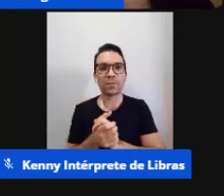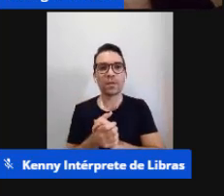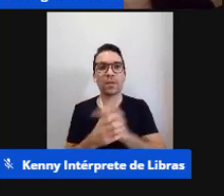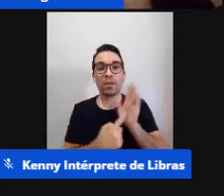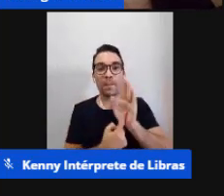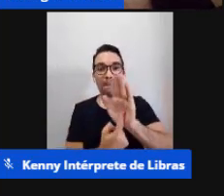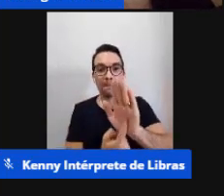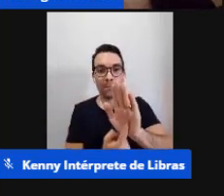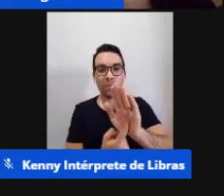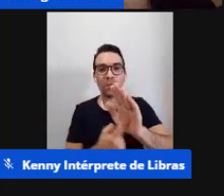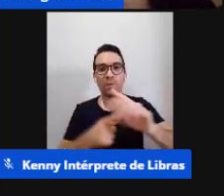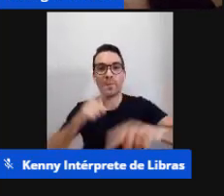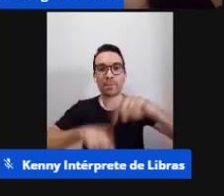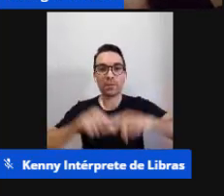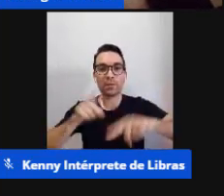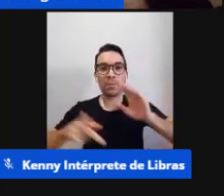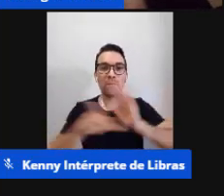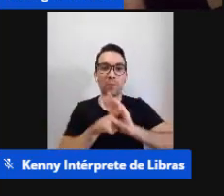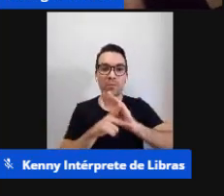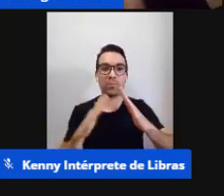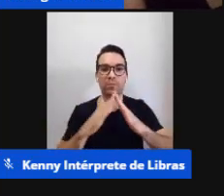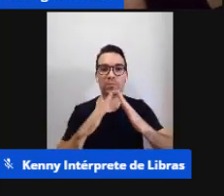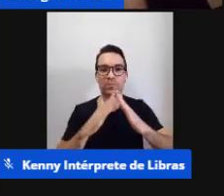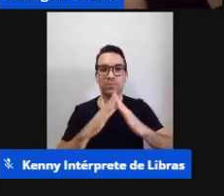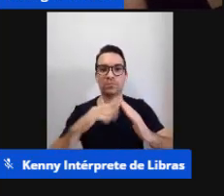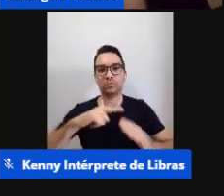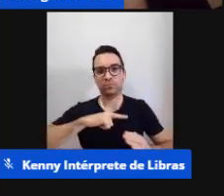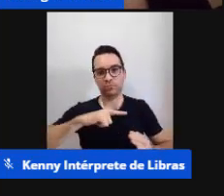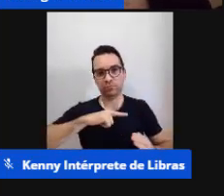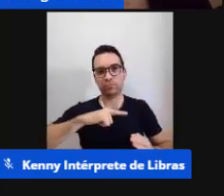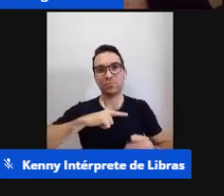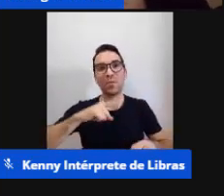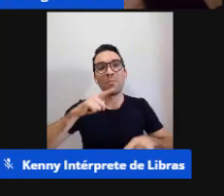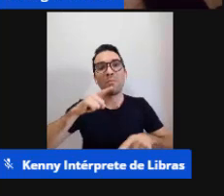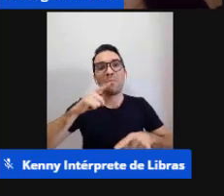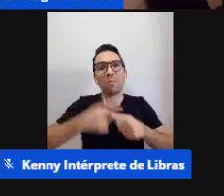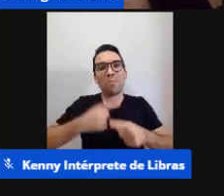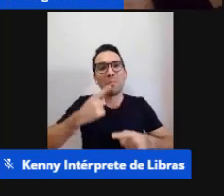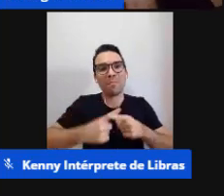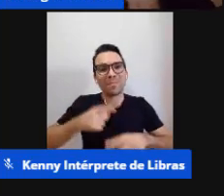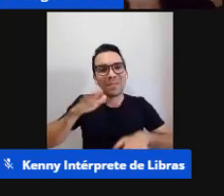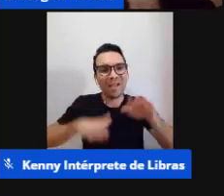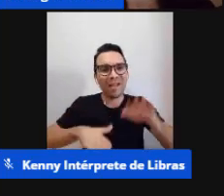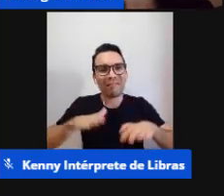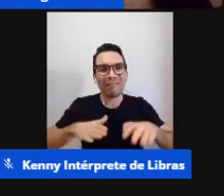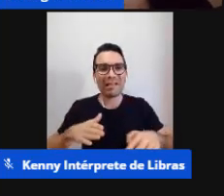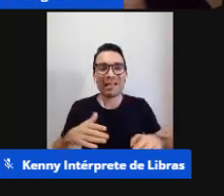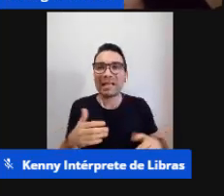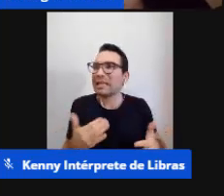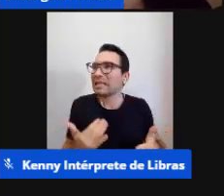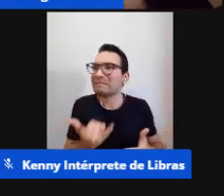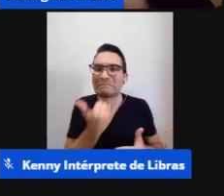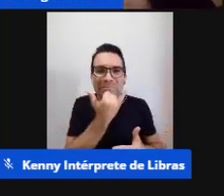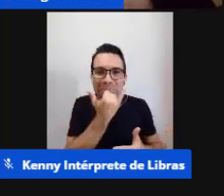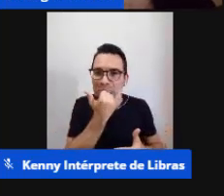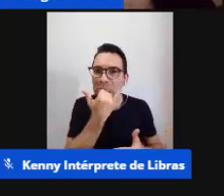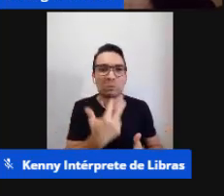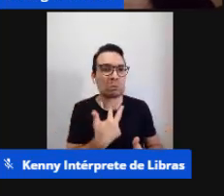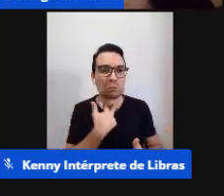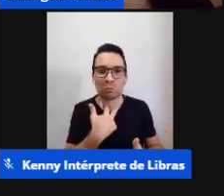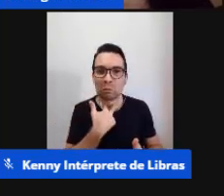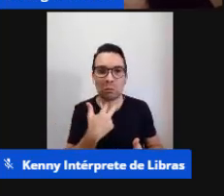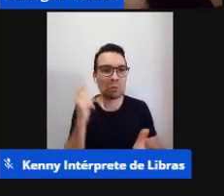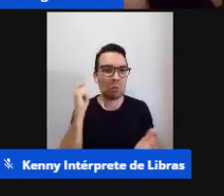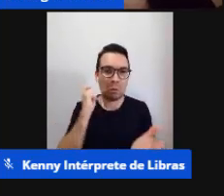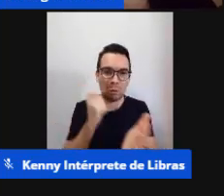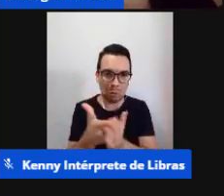que os pais têm em casa, né? Porque qual que é a dificuldade? Muitos pais falam, não posso sair para comprar, não tem como. A